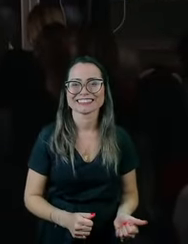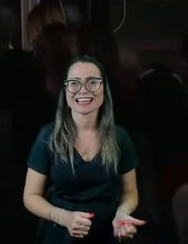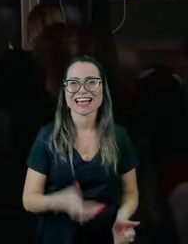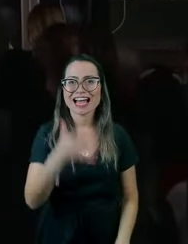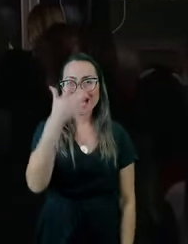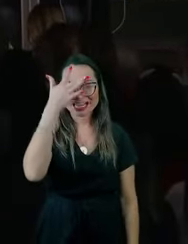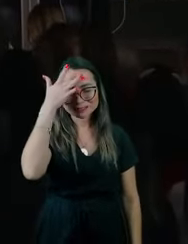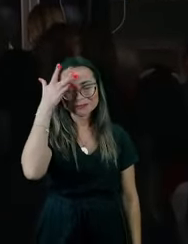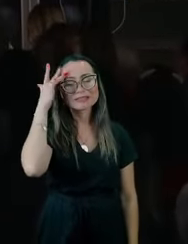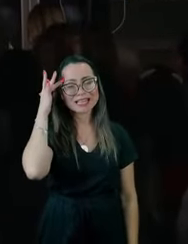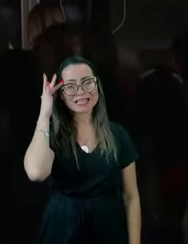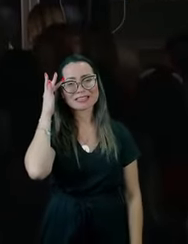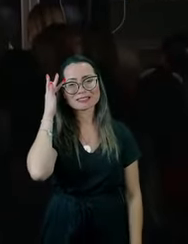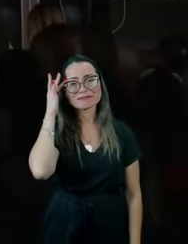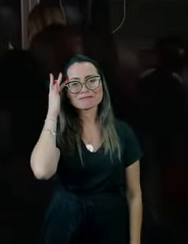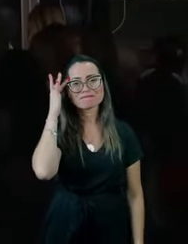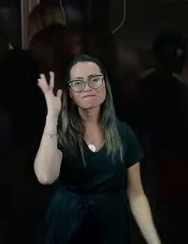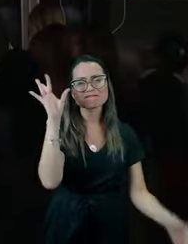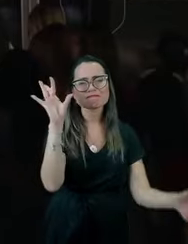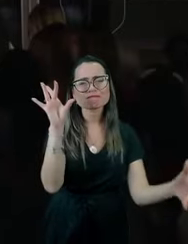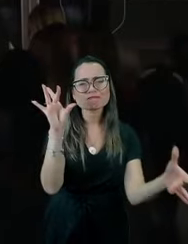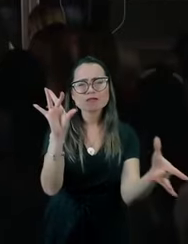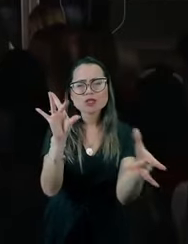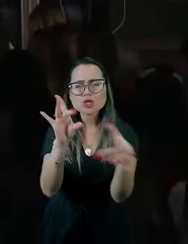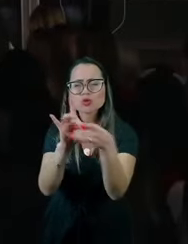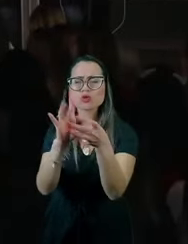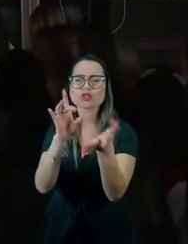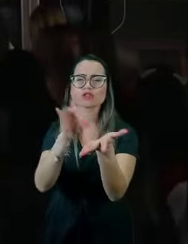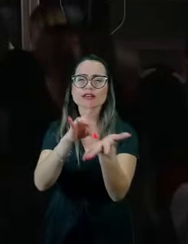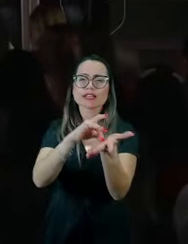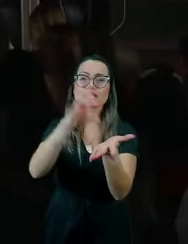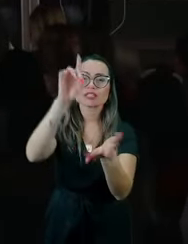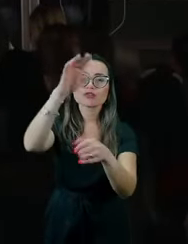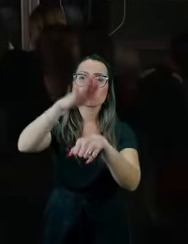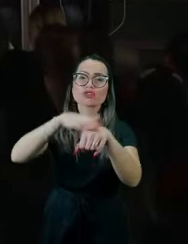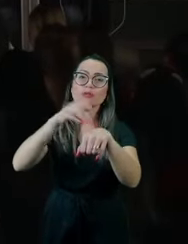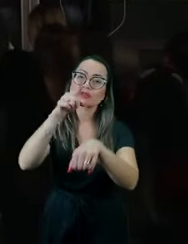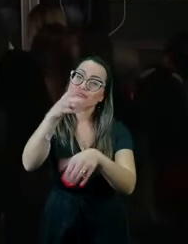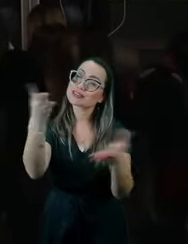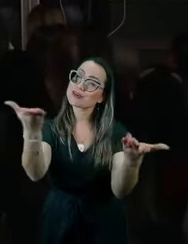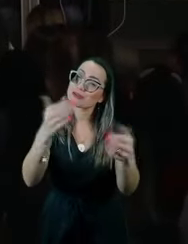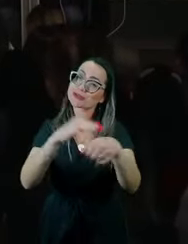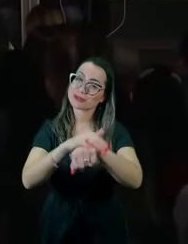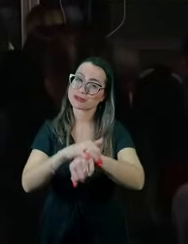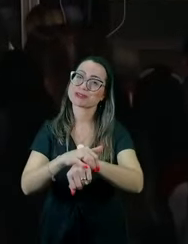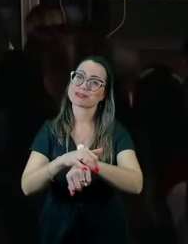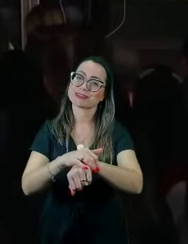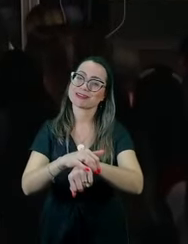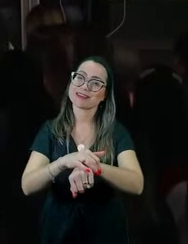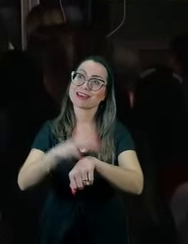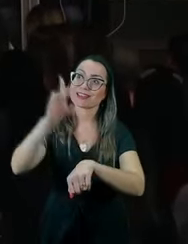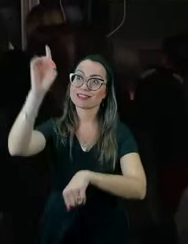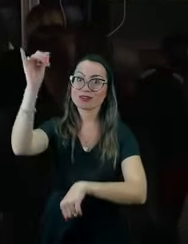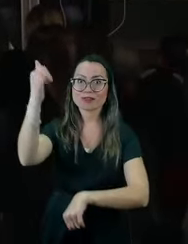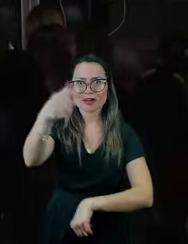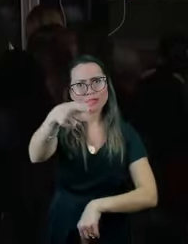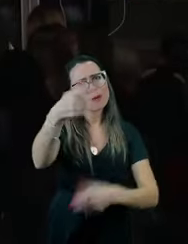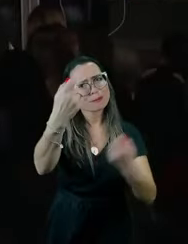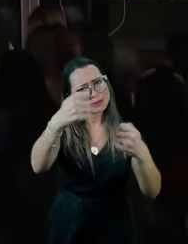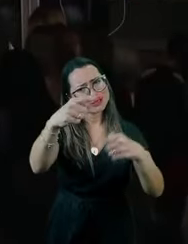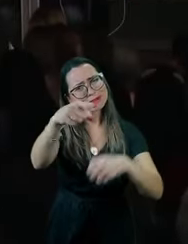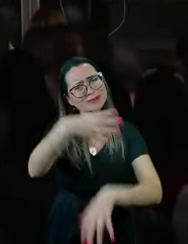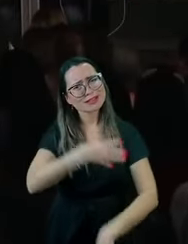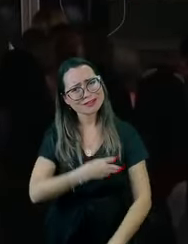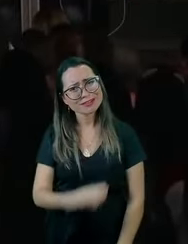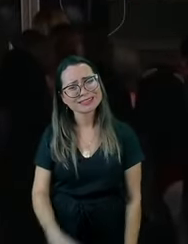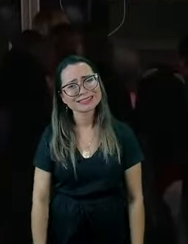de conexões. O Senhor está chamando você nessa noite. Ele está dizendo assim: eu preciso de você, filha.